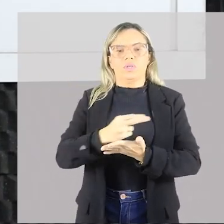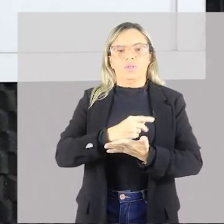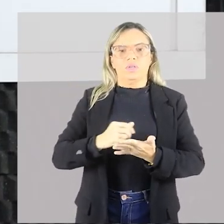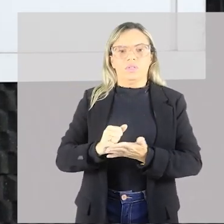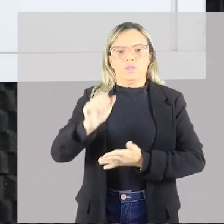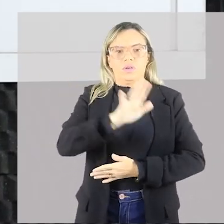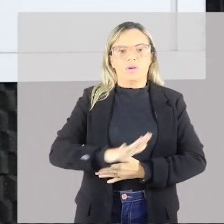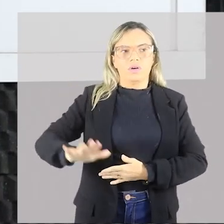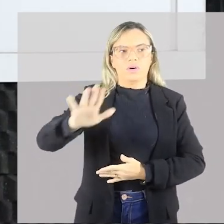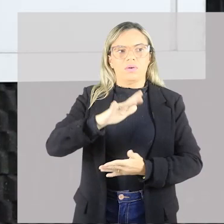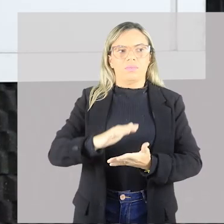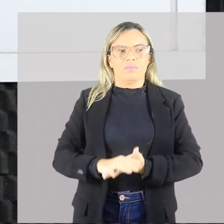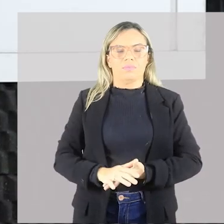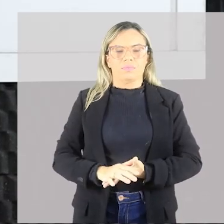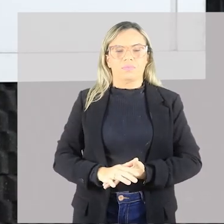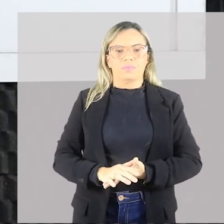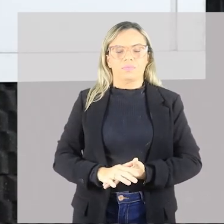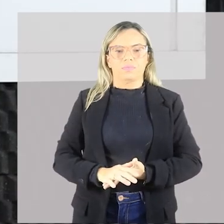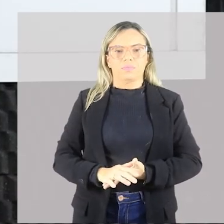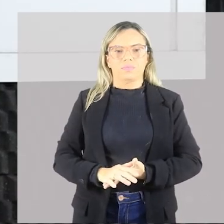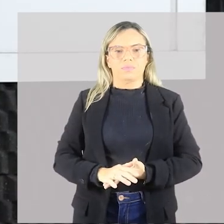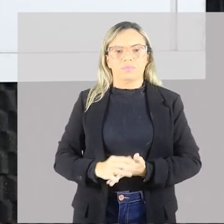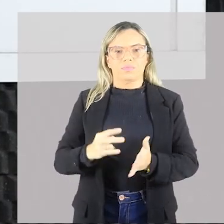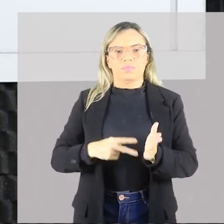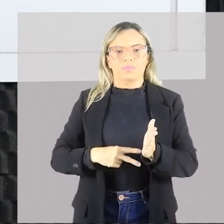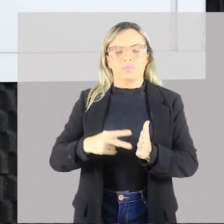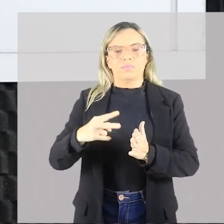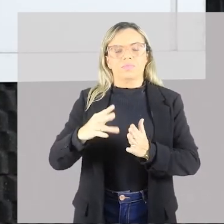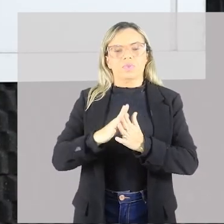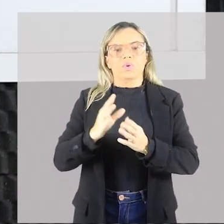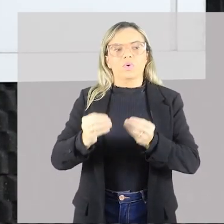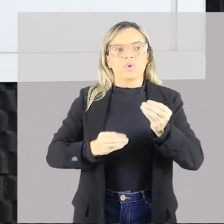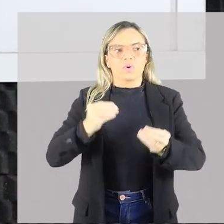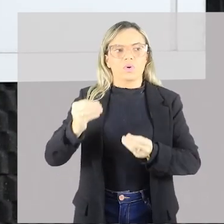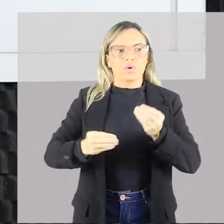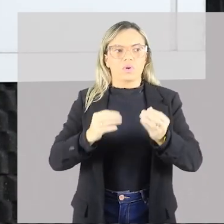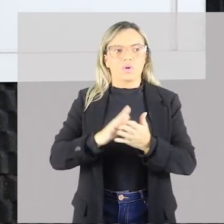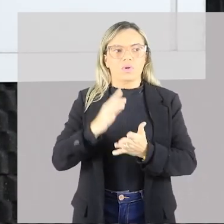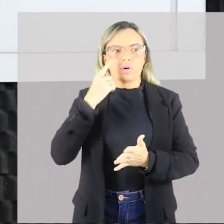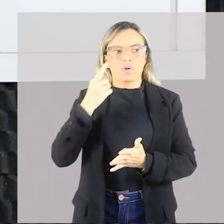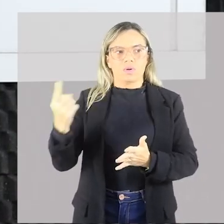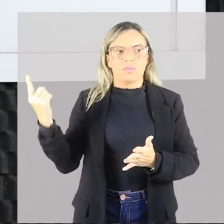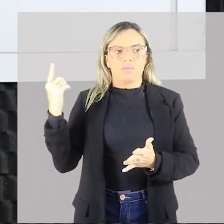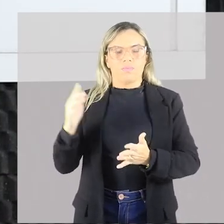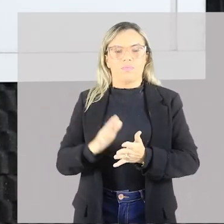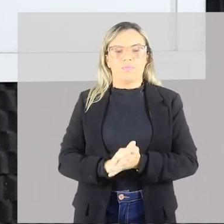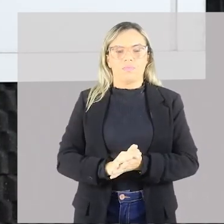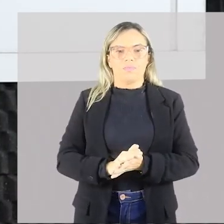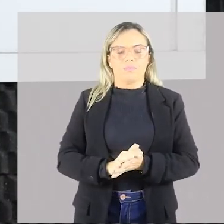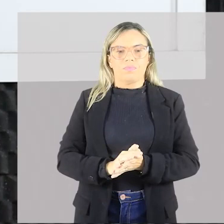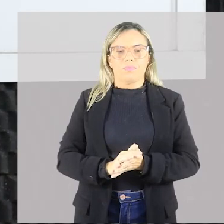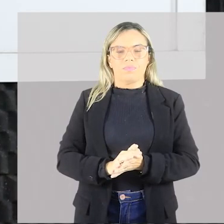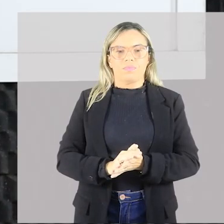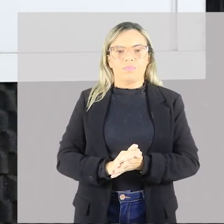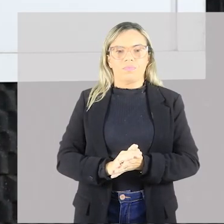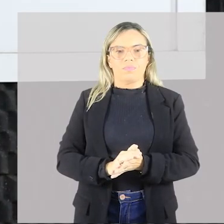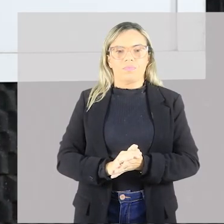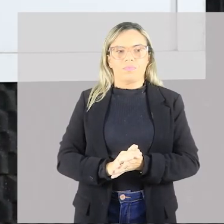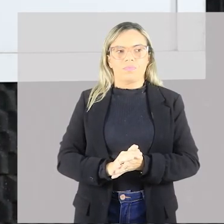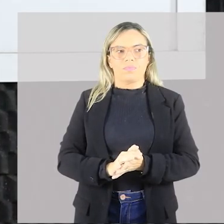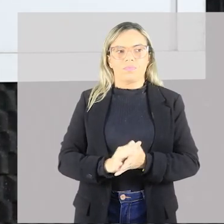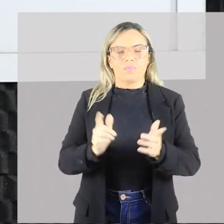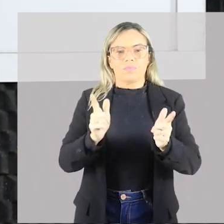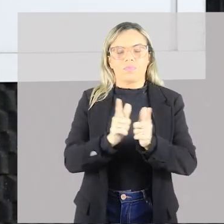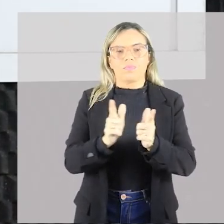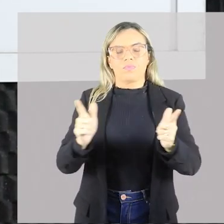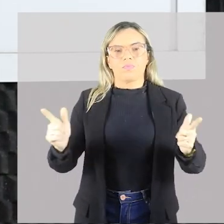Então, a área de um prisma vai ser composto pela área lateral. Aí, no